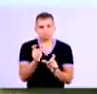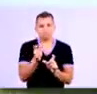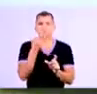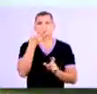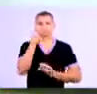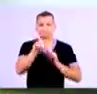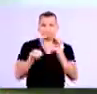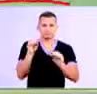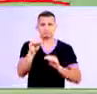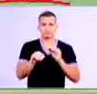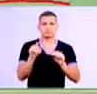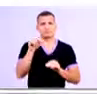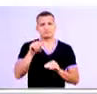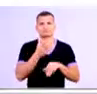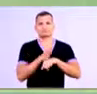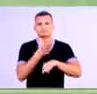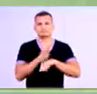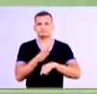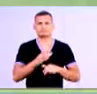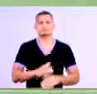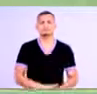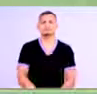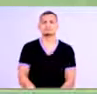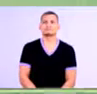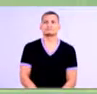cores. É muito prático.